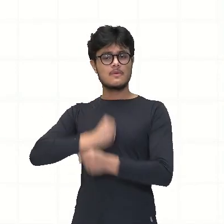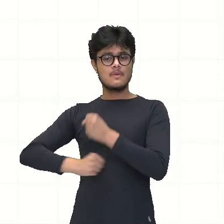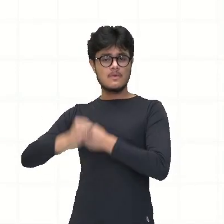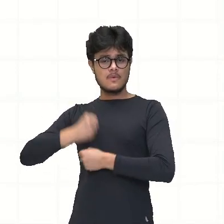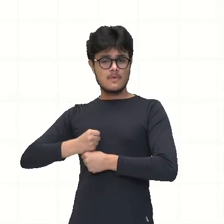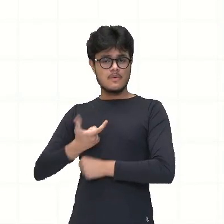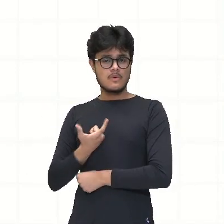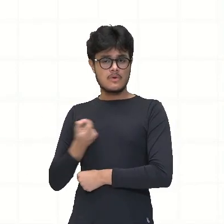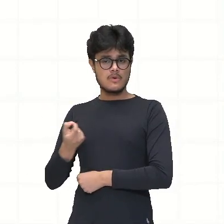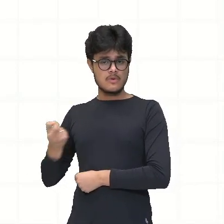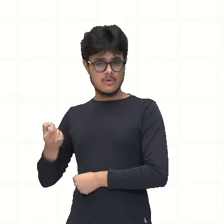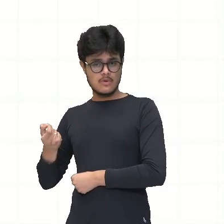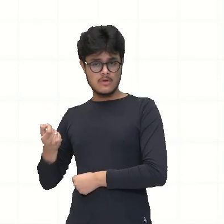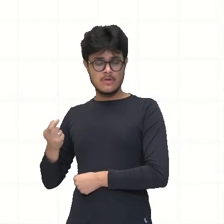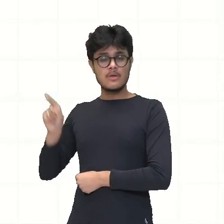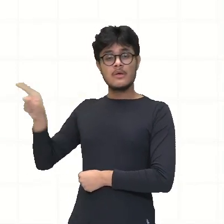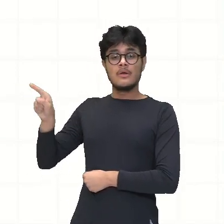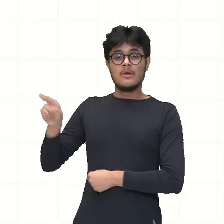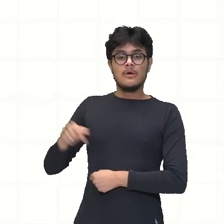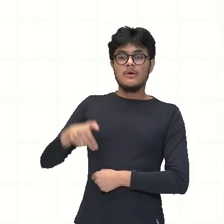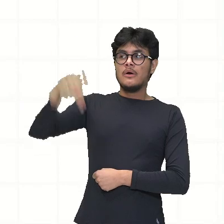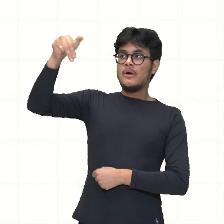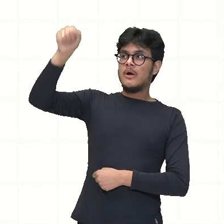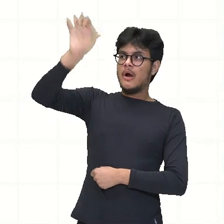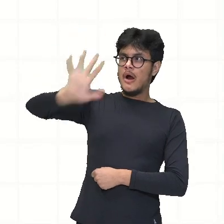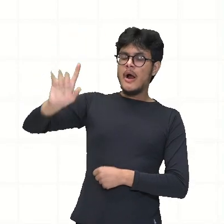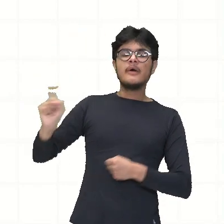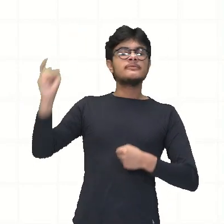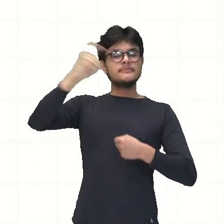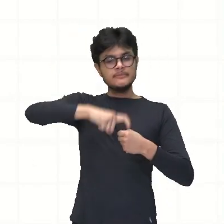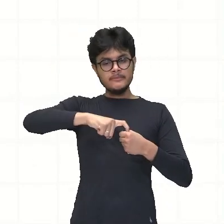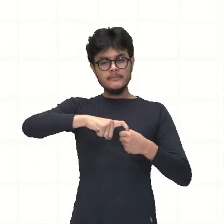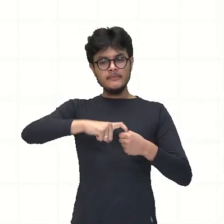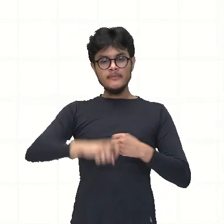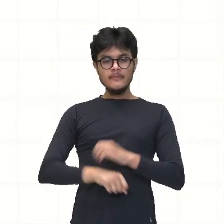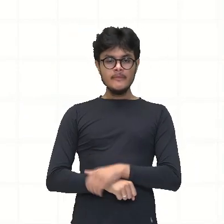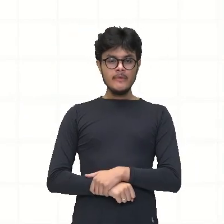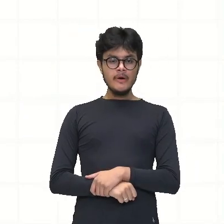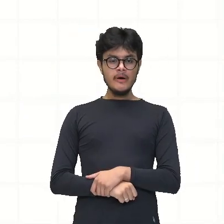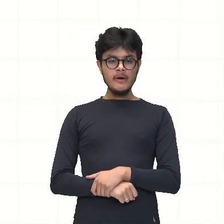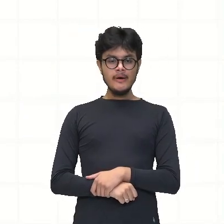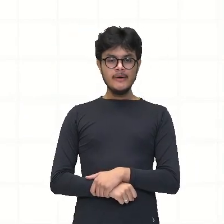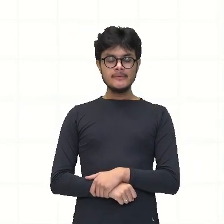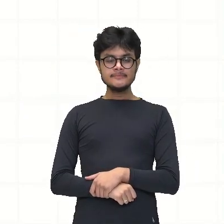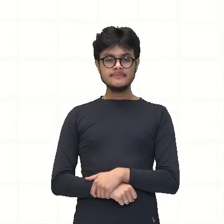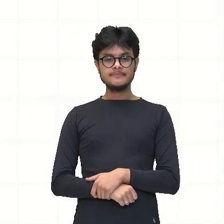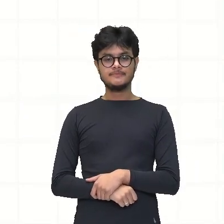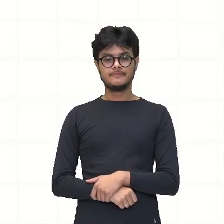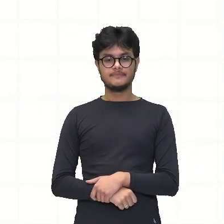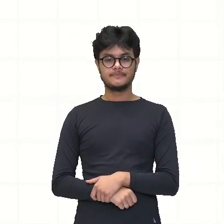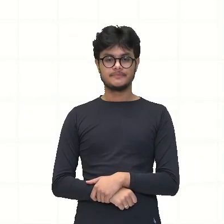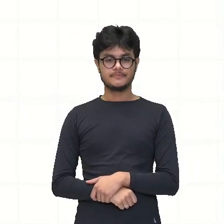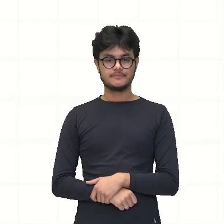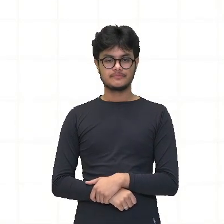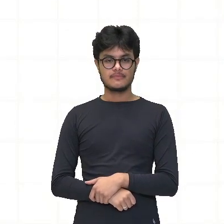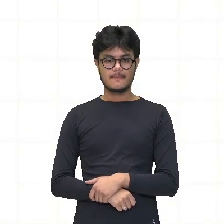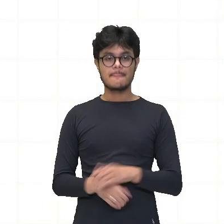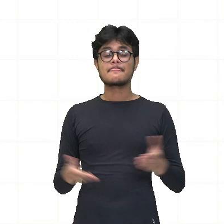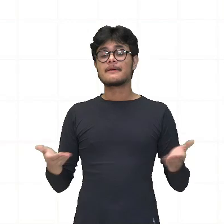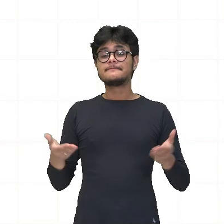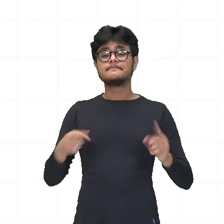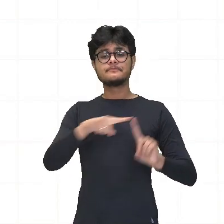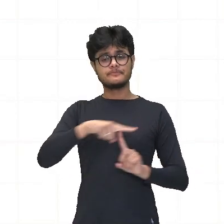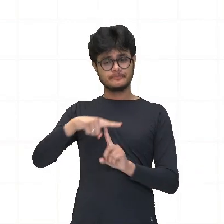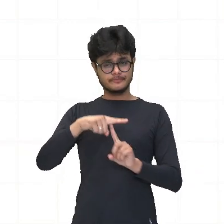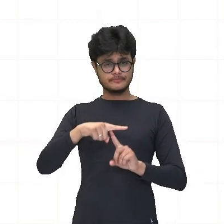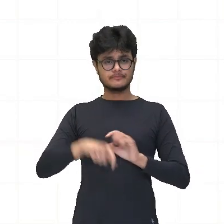para a região Nordeste, um fluxo de retorno, tá bom? Vamos agora aos tipos de